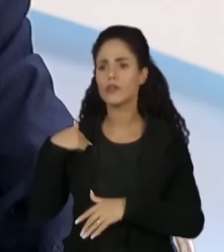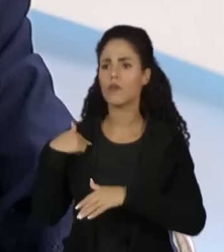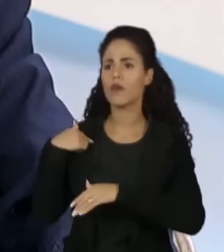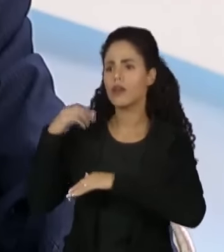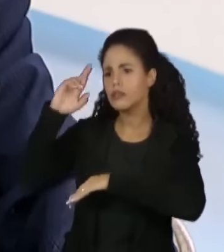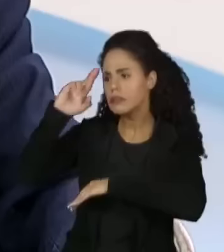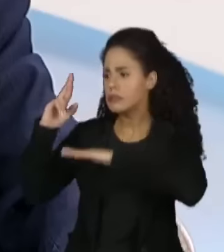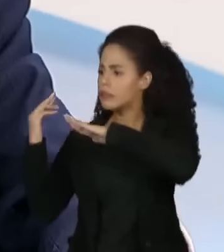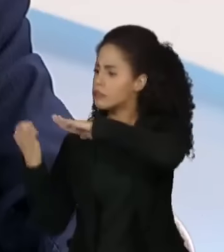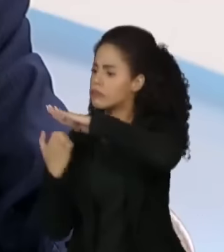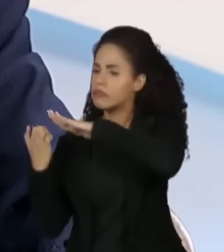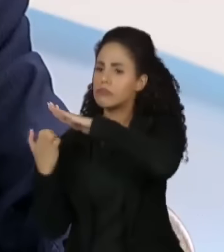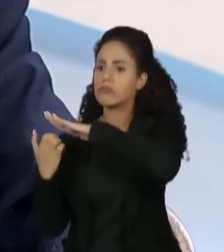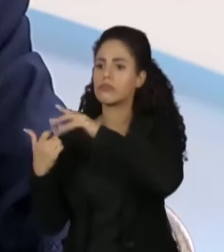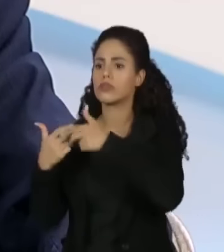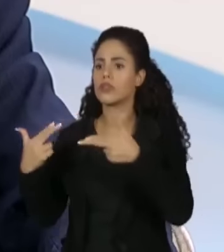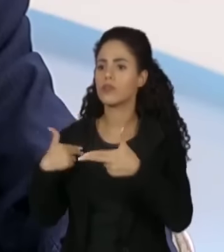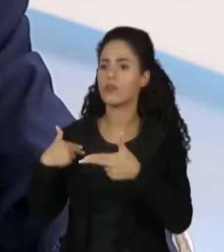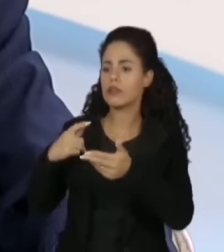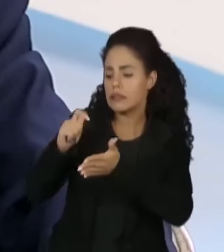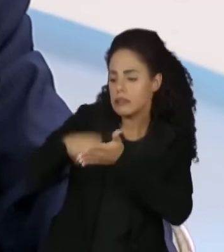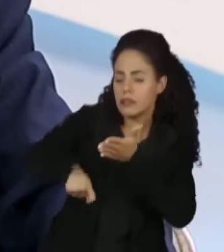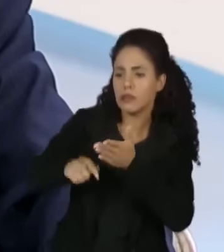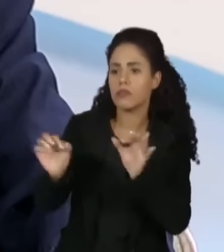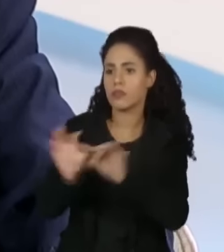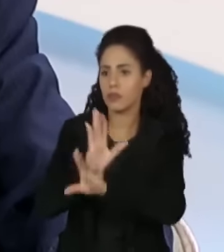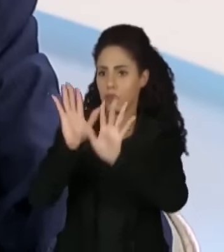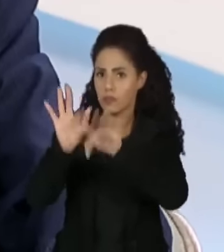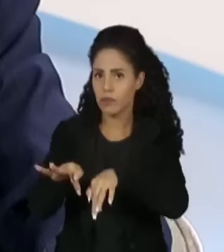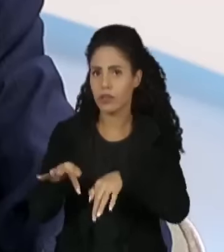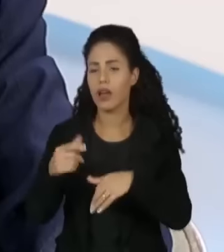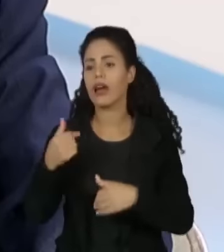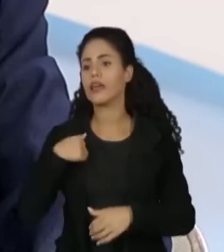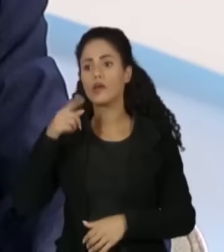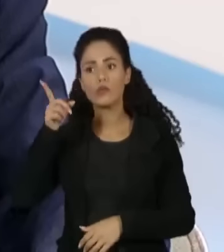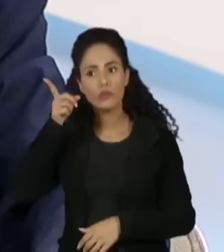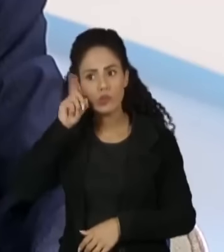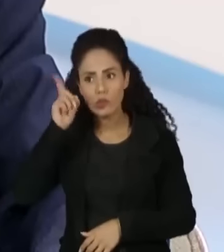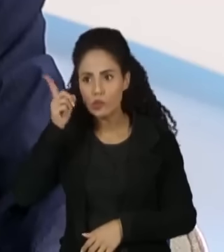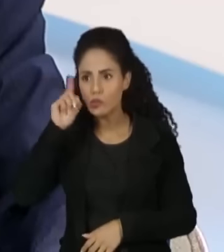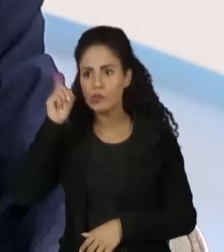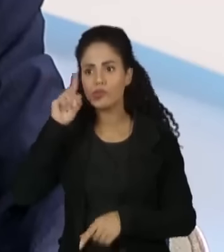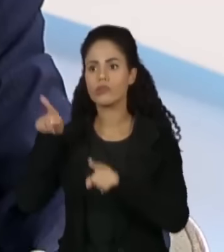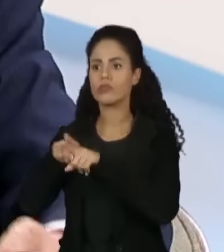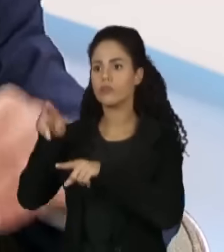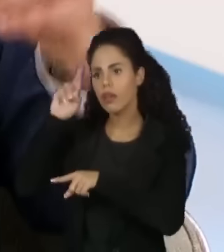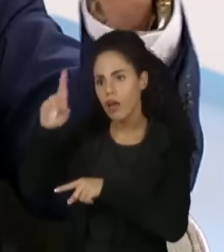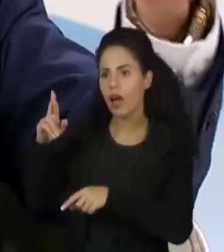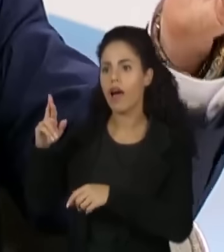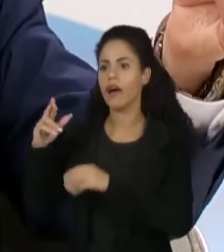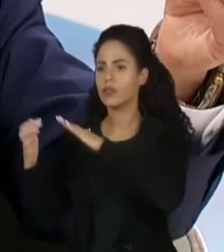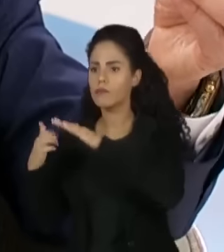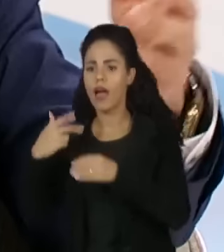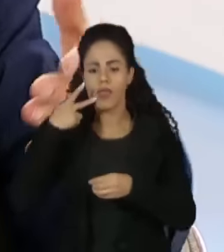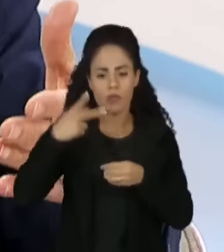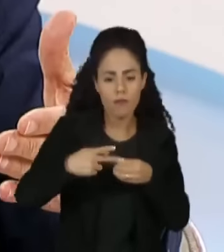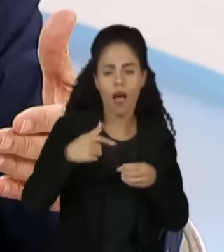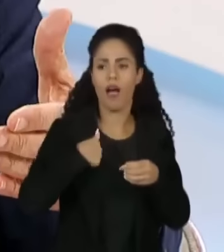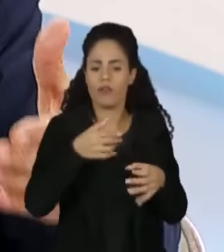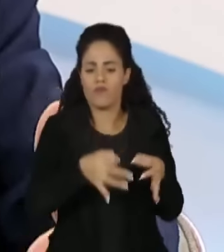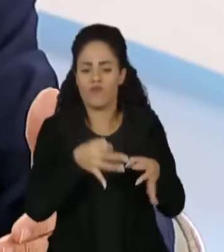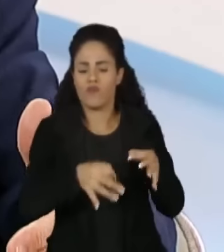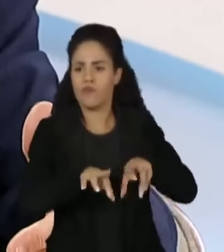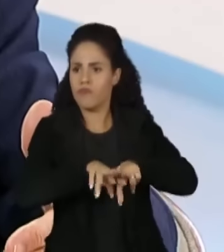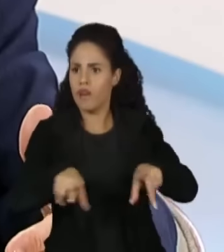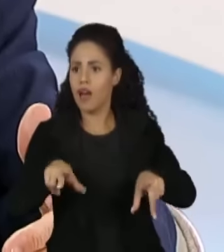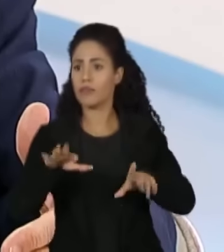só saiba do custo da relação de trabalho depois que ela termina. E eu lido com empresários, assim como lido com procuradores do trabalho, com juízes do trabalho,